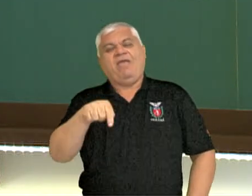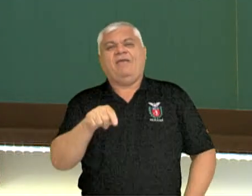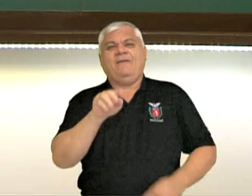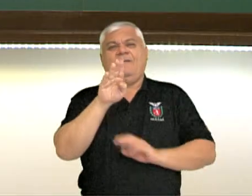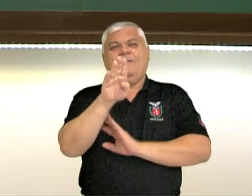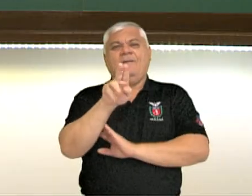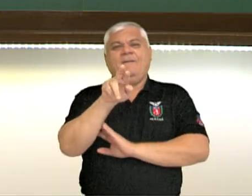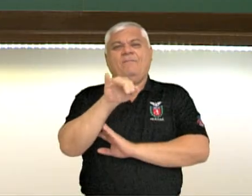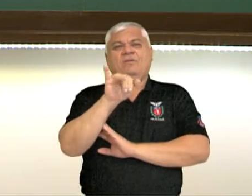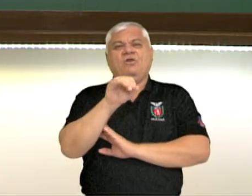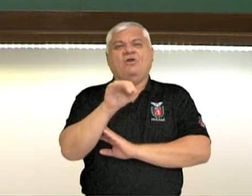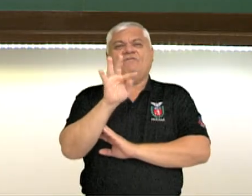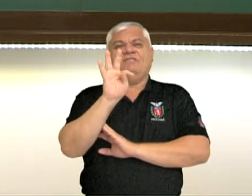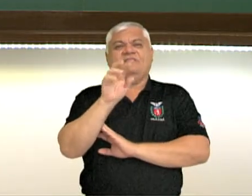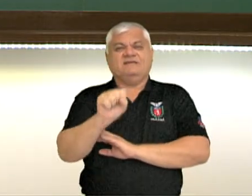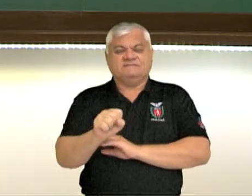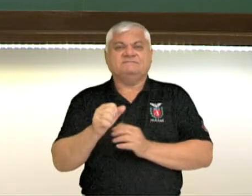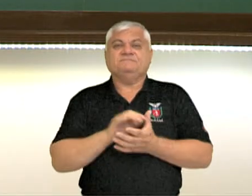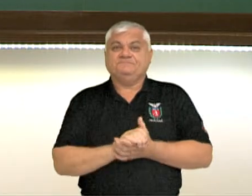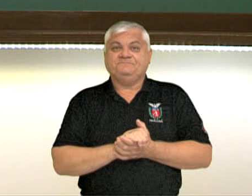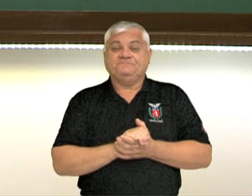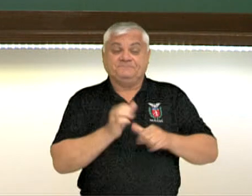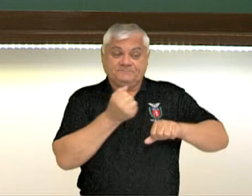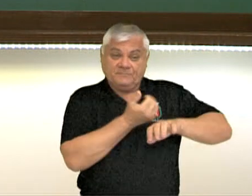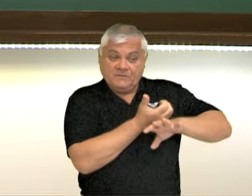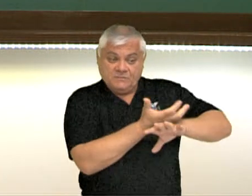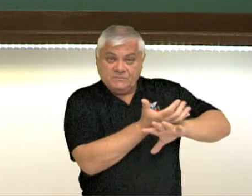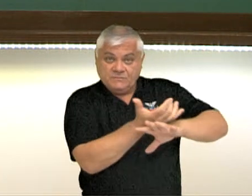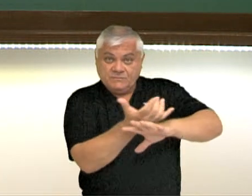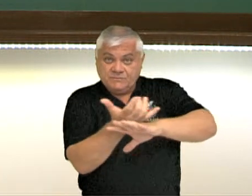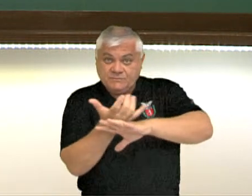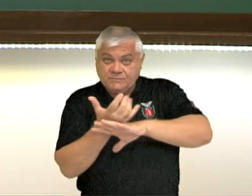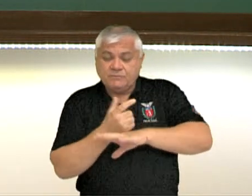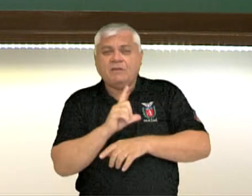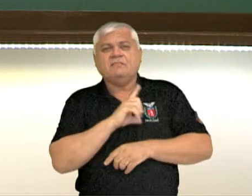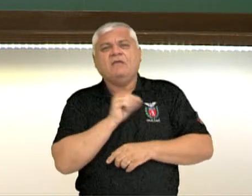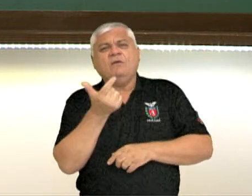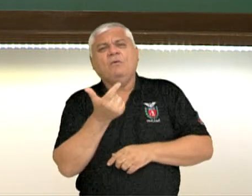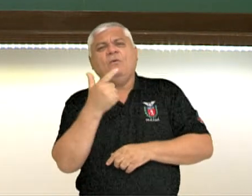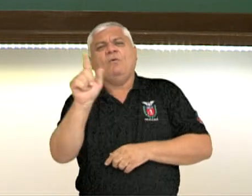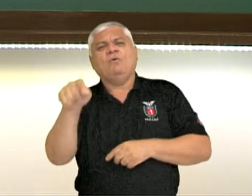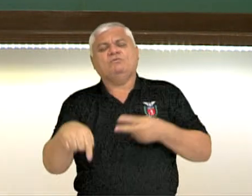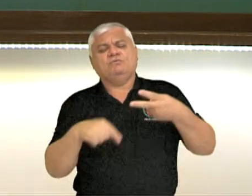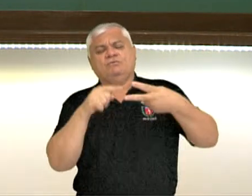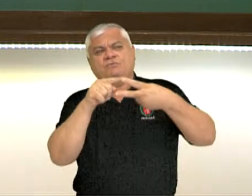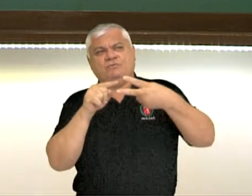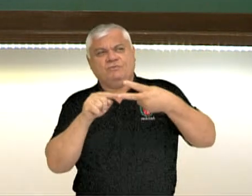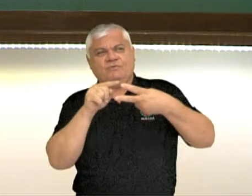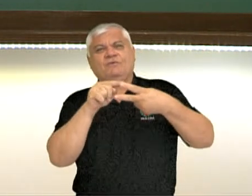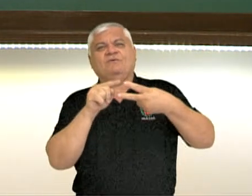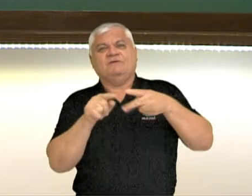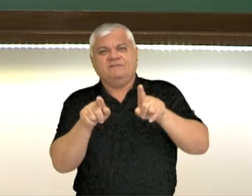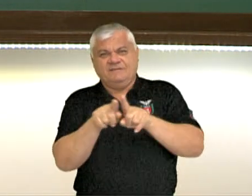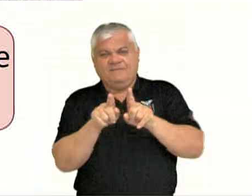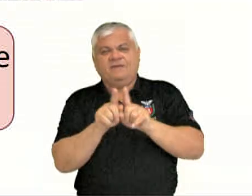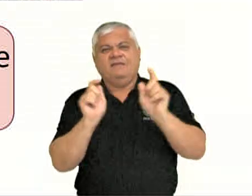briófitas. Além dos musgos, né, como a gente viu, existem outros 2 filos que cabem às hepáticas